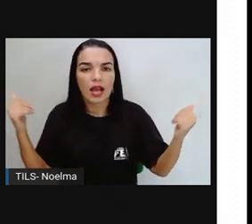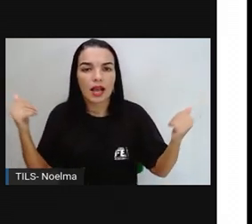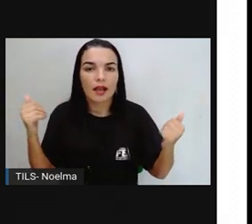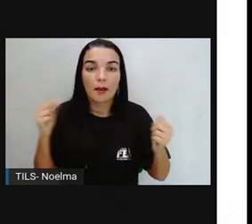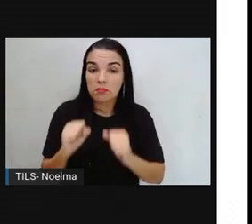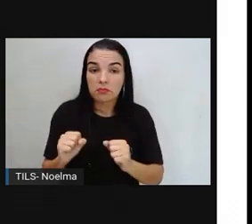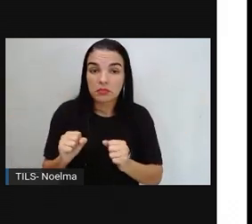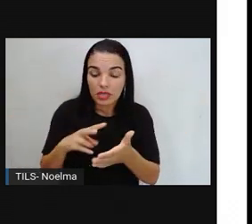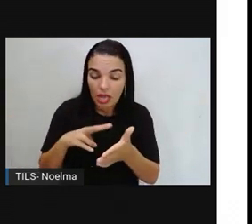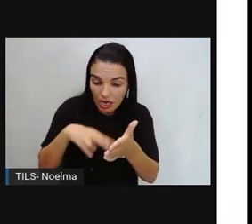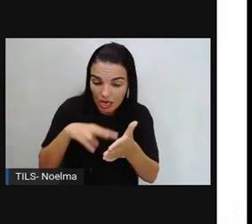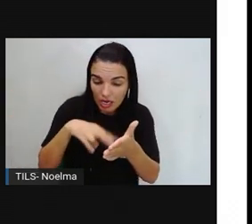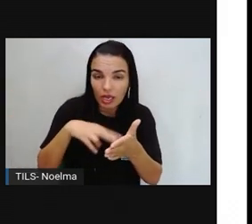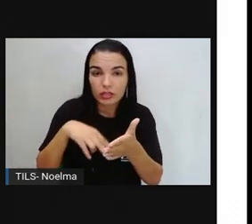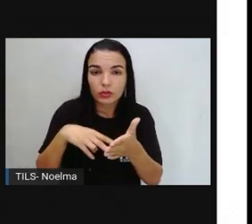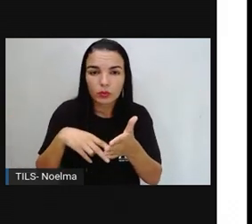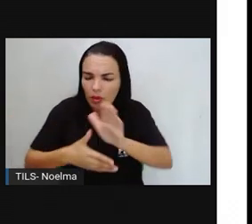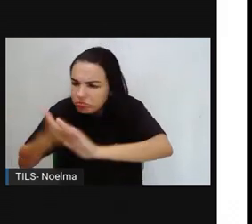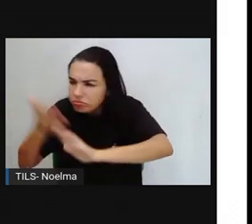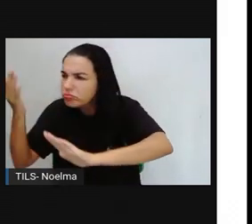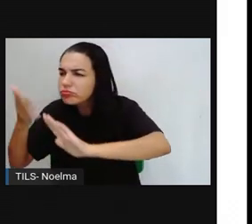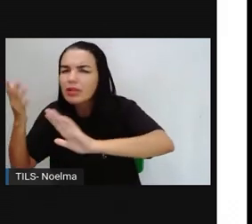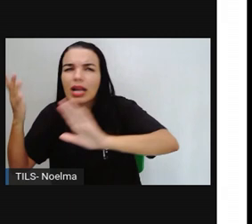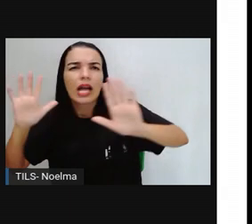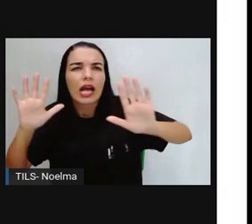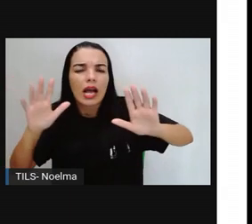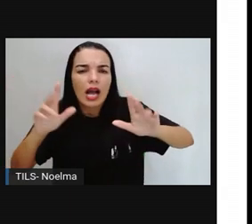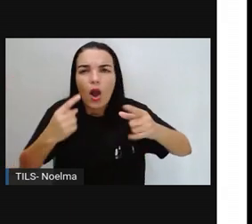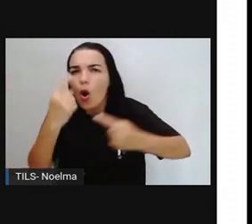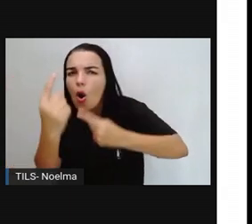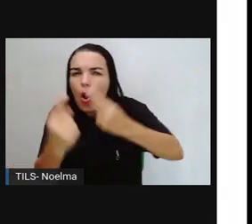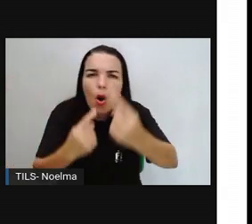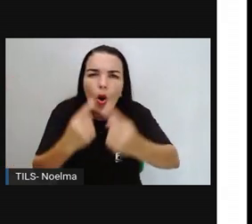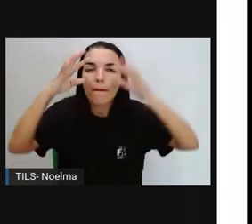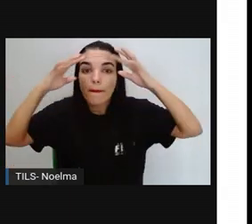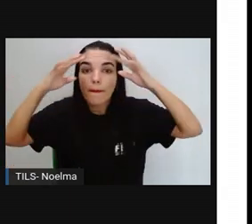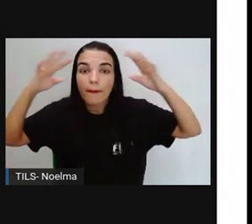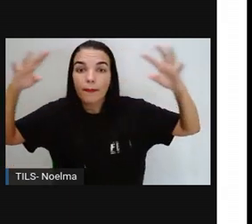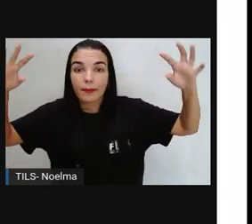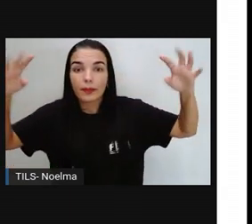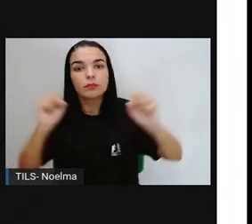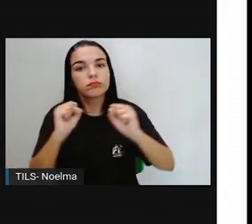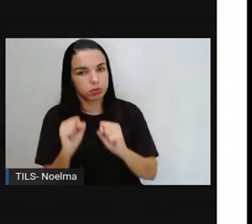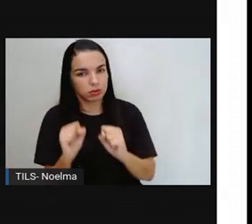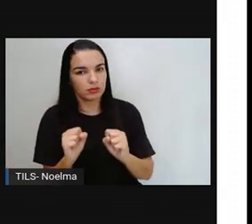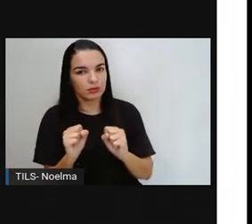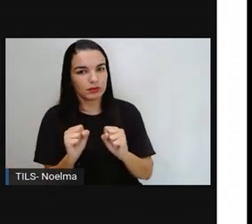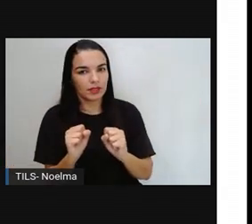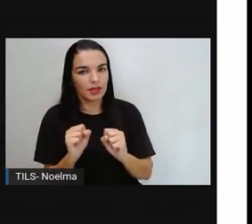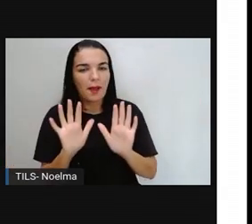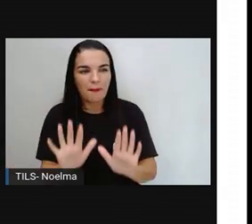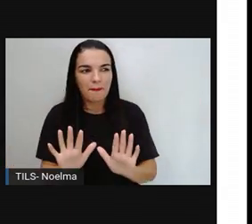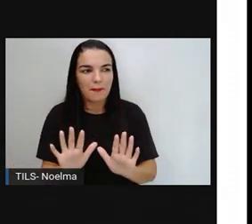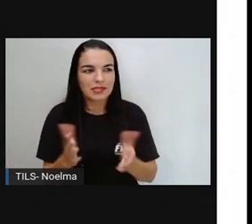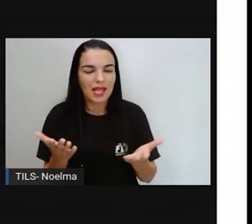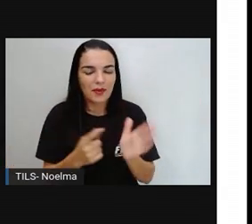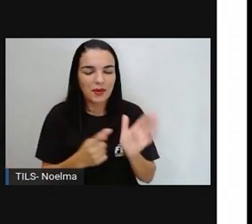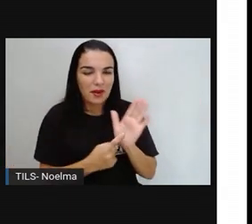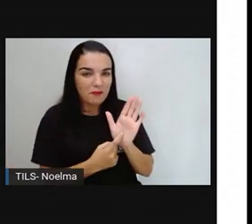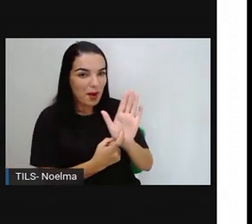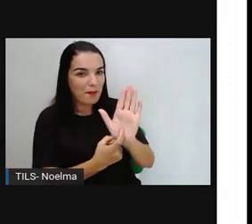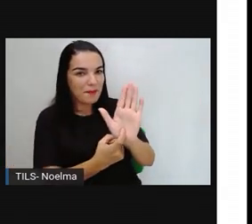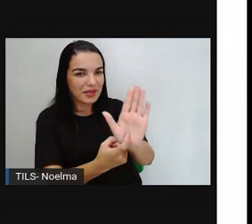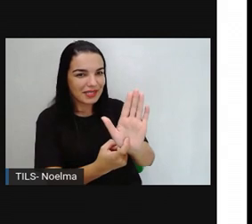Leitura e aventura, talvez tenha alguma coisa a ver com imaginação. Bom, agora eu vou apresentar a você o